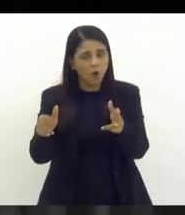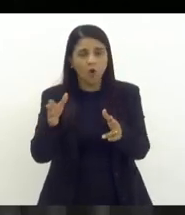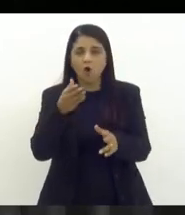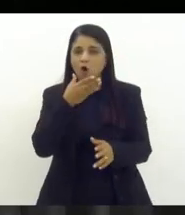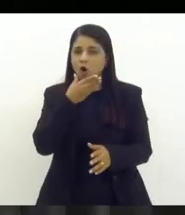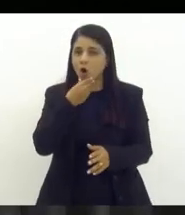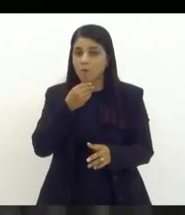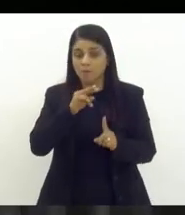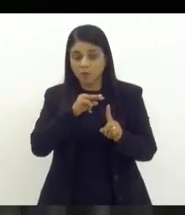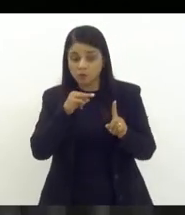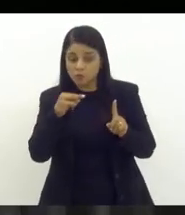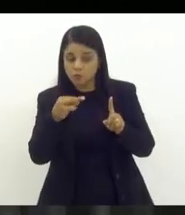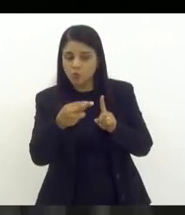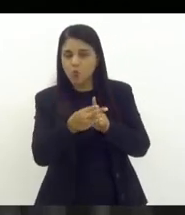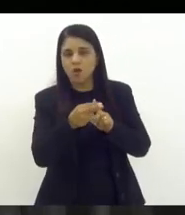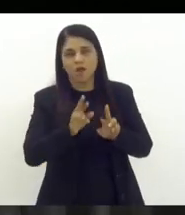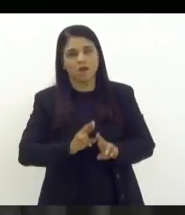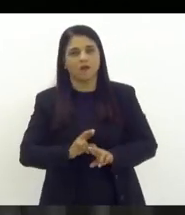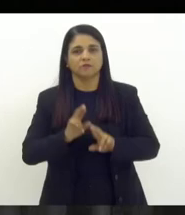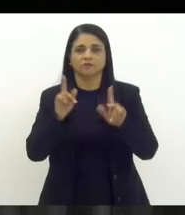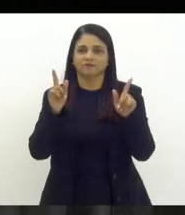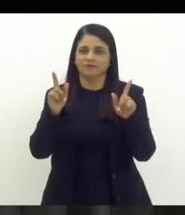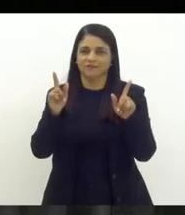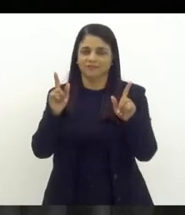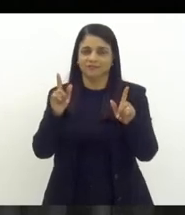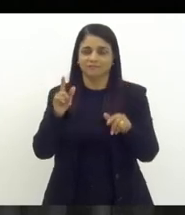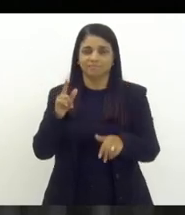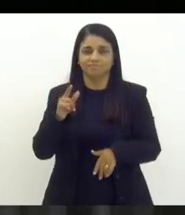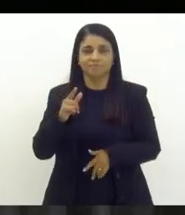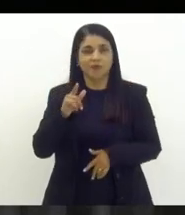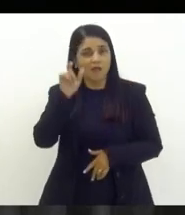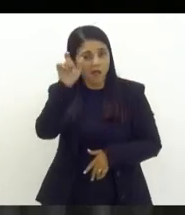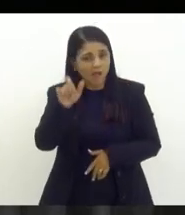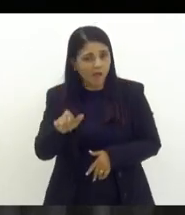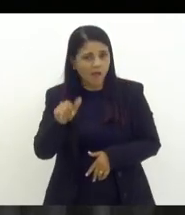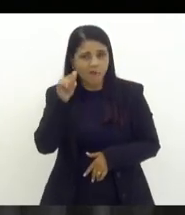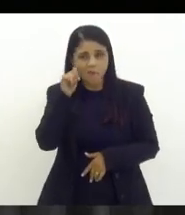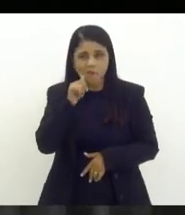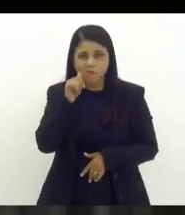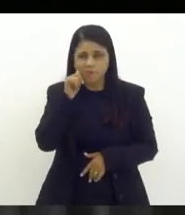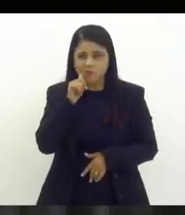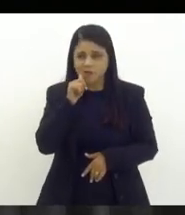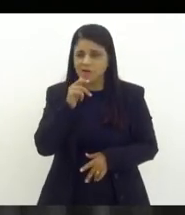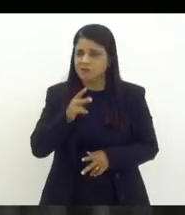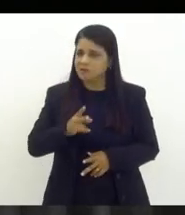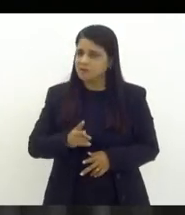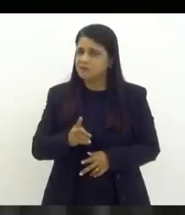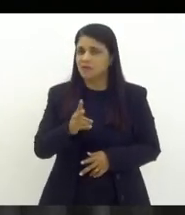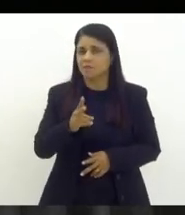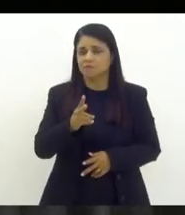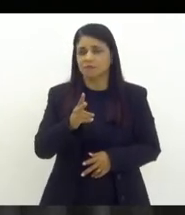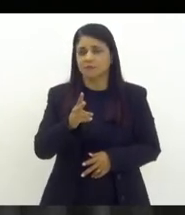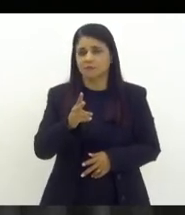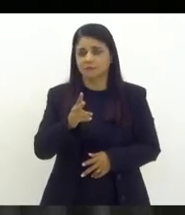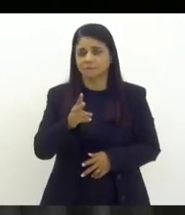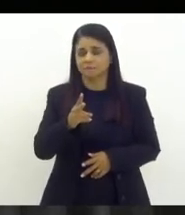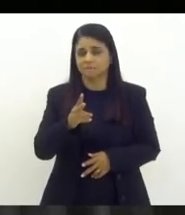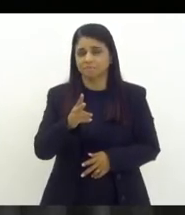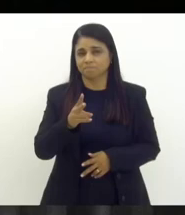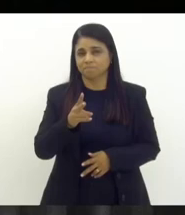diferenciada eh a causa da mulher sempre foi e sempre será cada vez